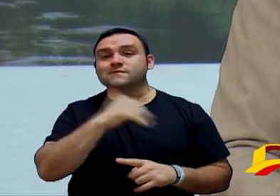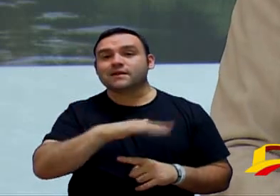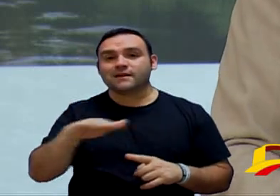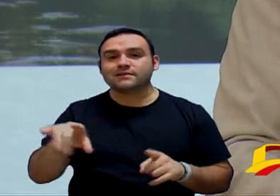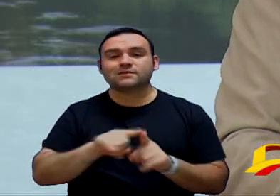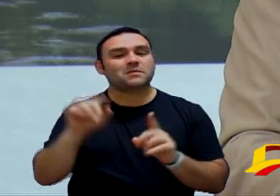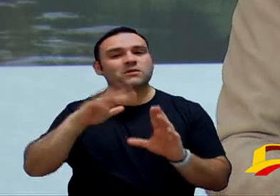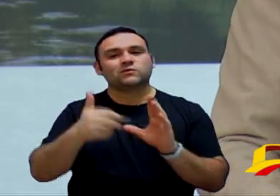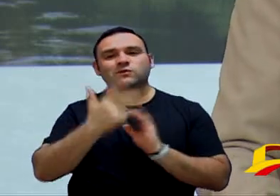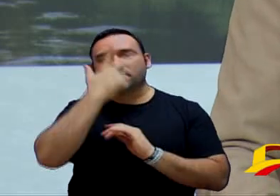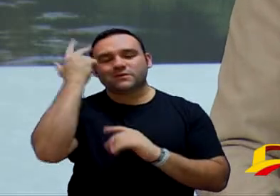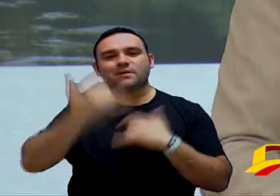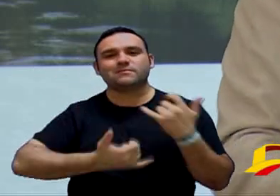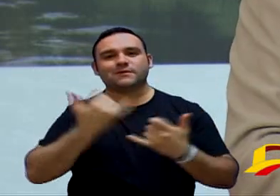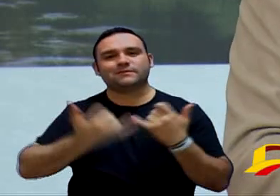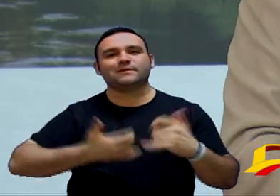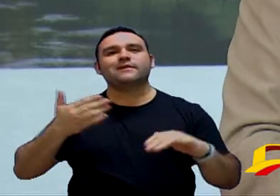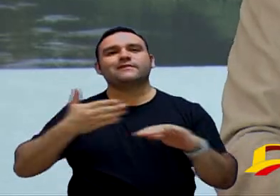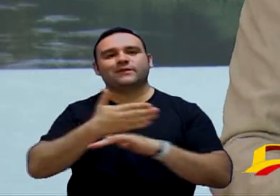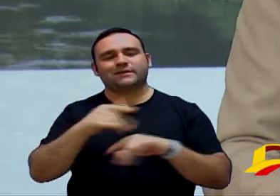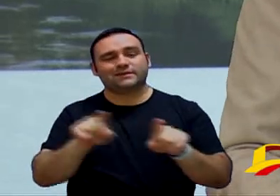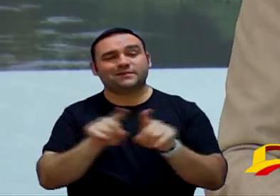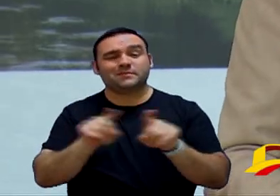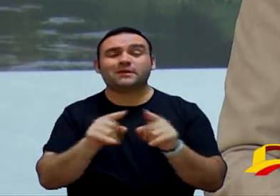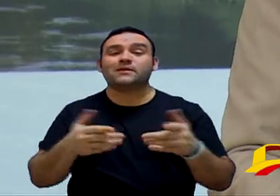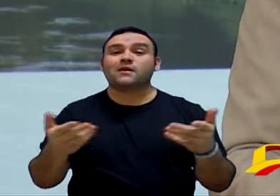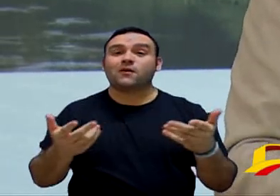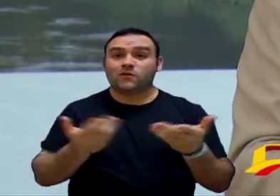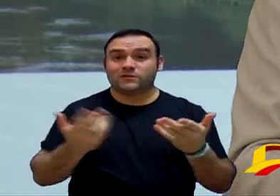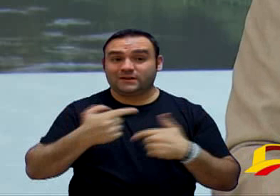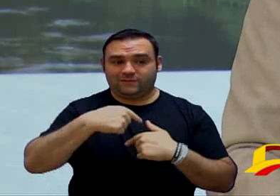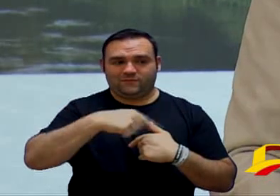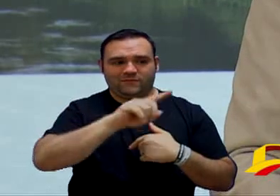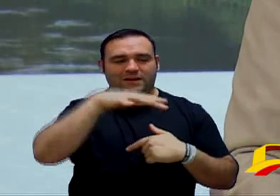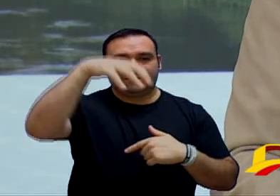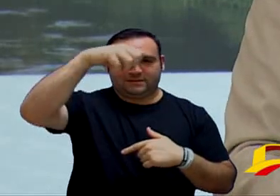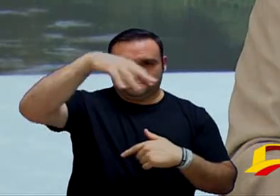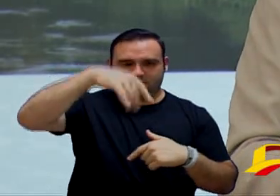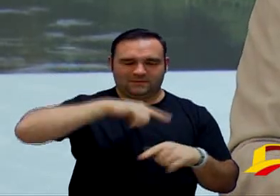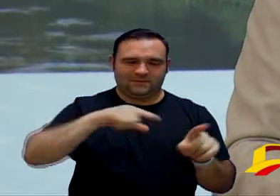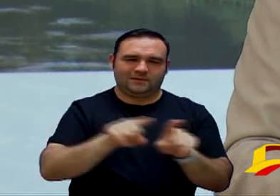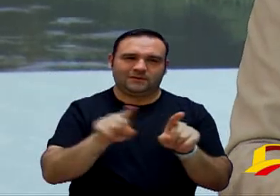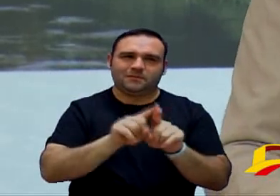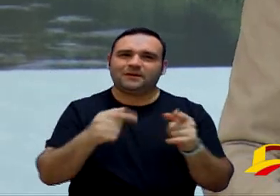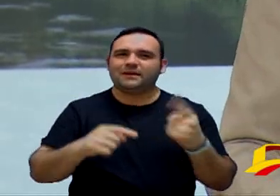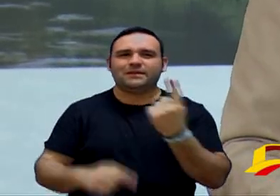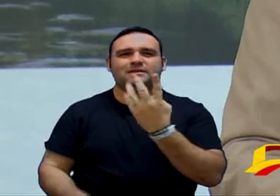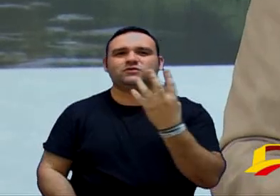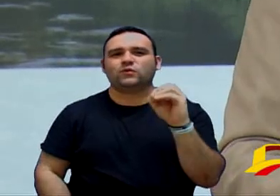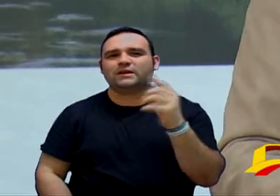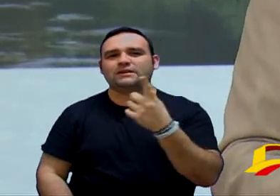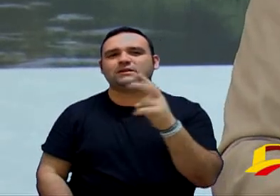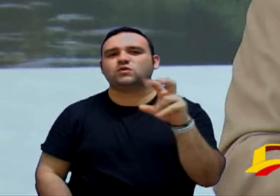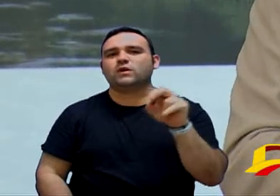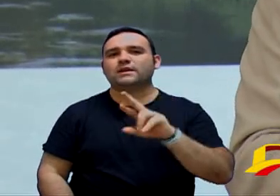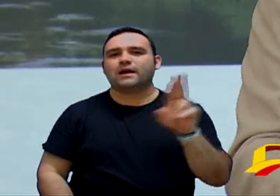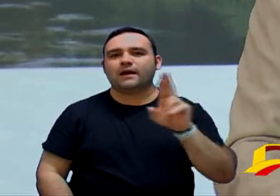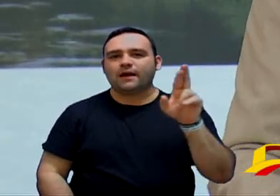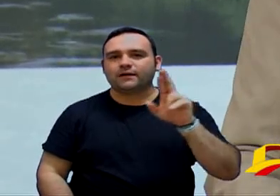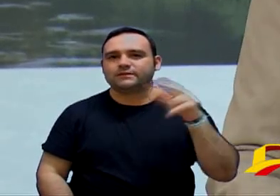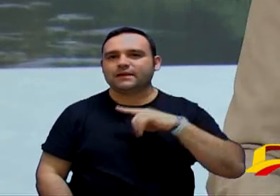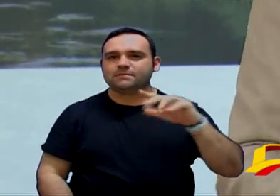e todos mais quem se diverte em quadra hoje você vai alugar uma quadra com iluminação é 140 150 reais